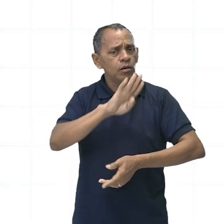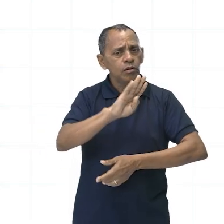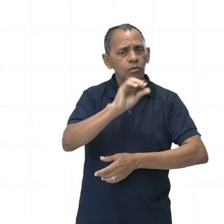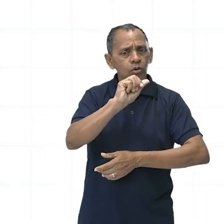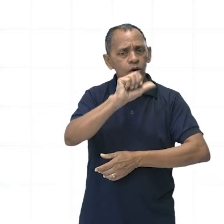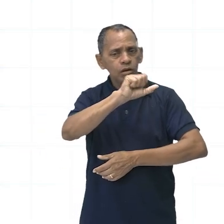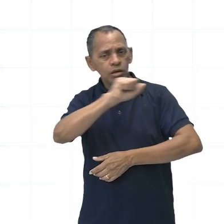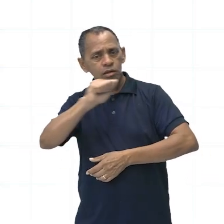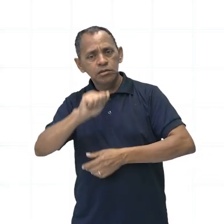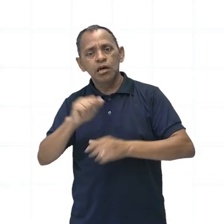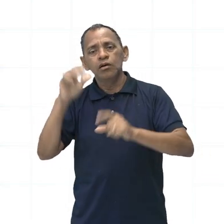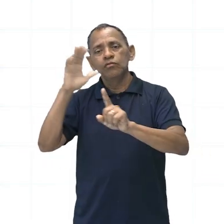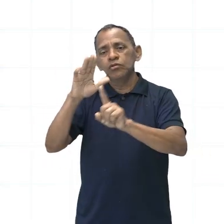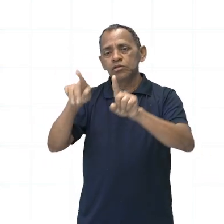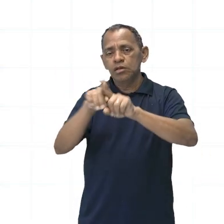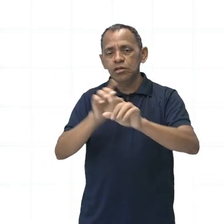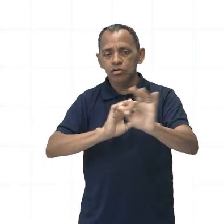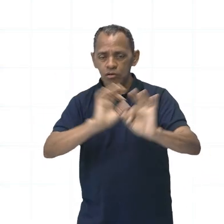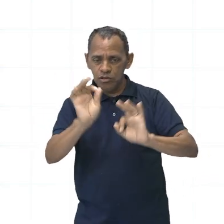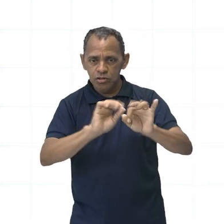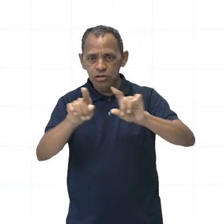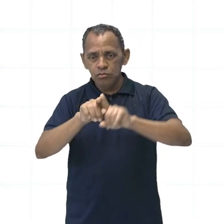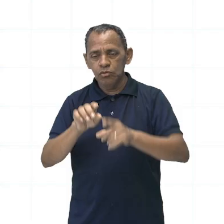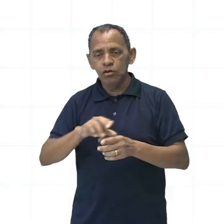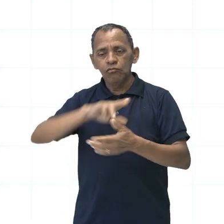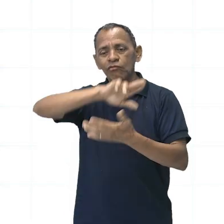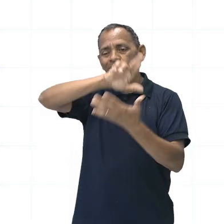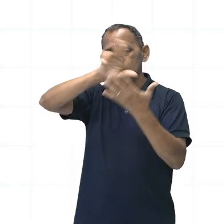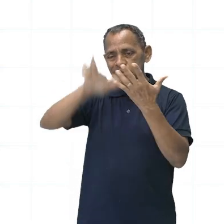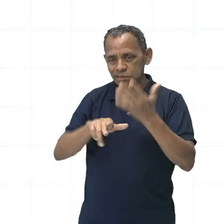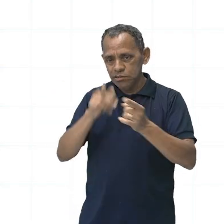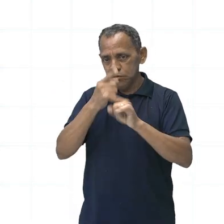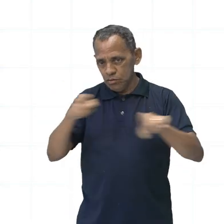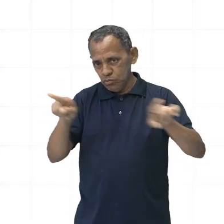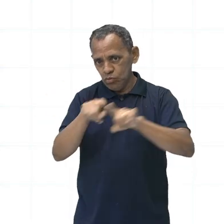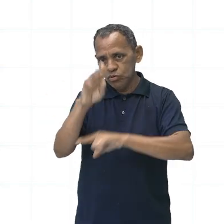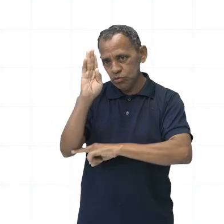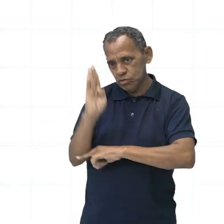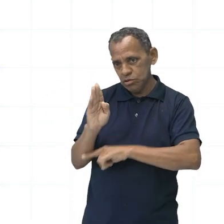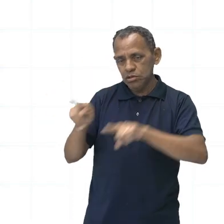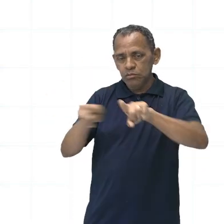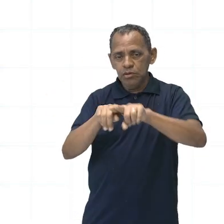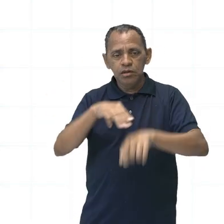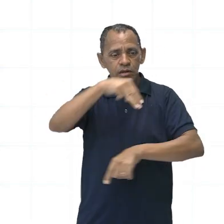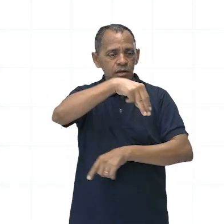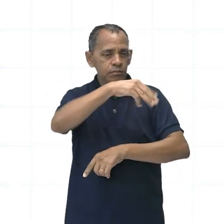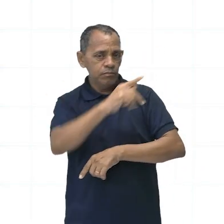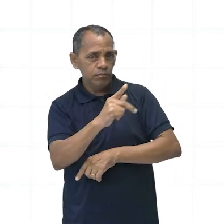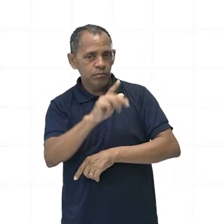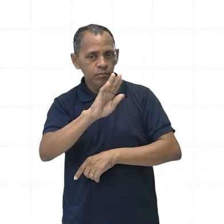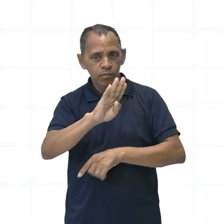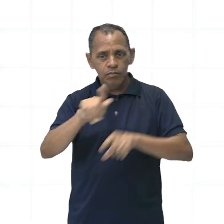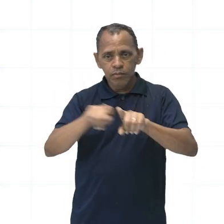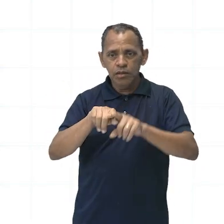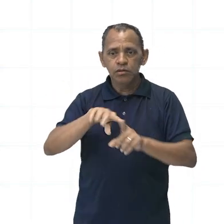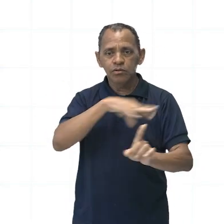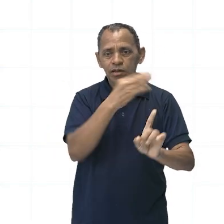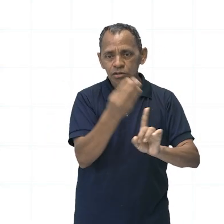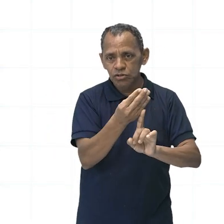influenciaram a construção de uma identidade da música popular brasileira, ou seja, a MPB. Os artistas,